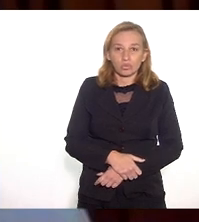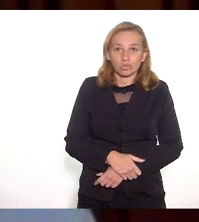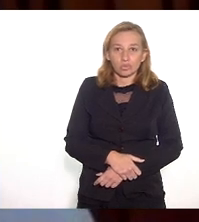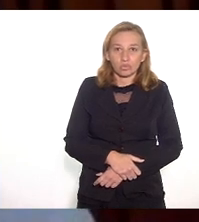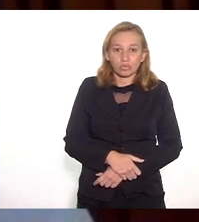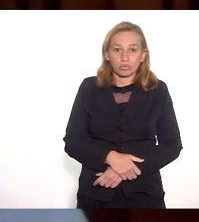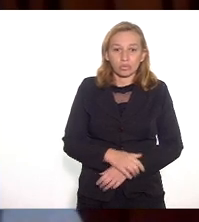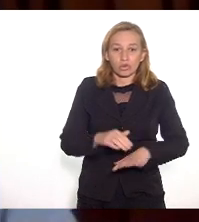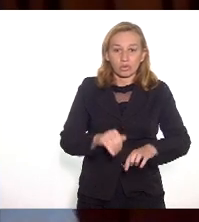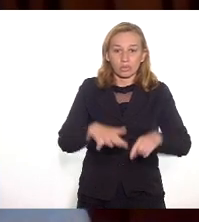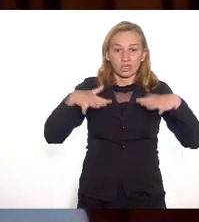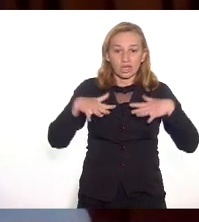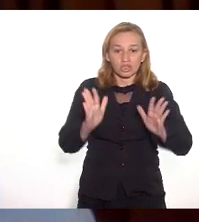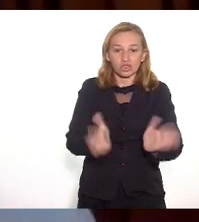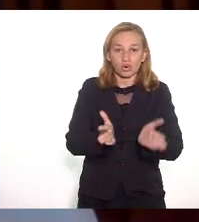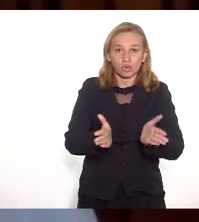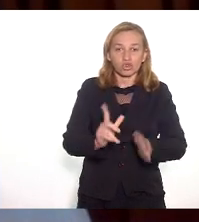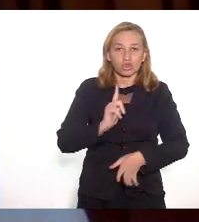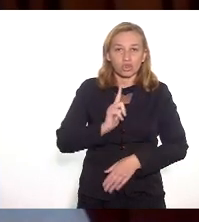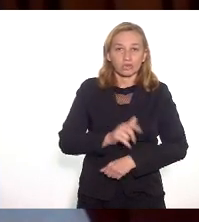Está no plenário de hoje, inclusive.